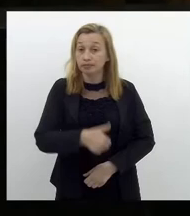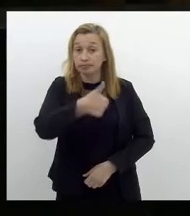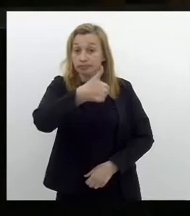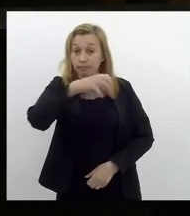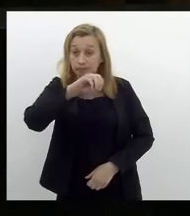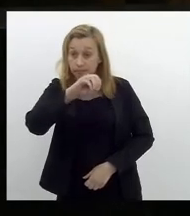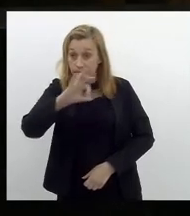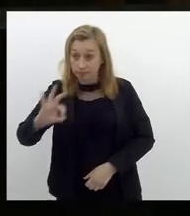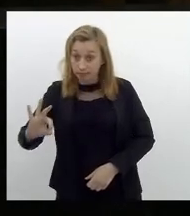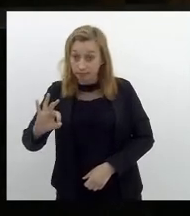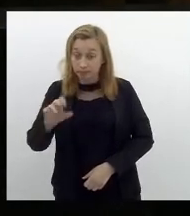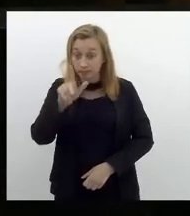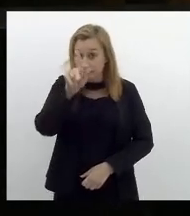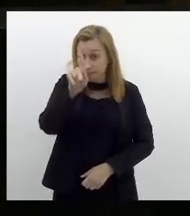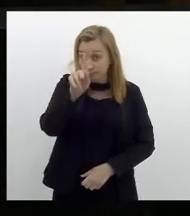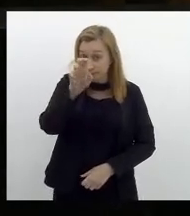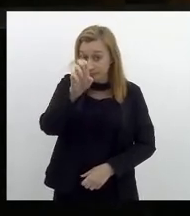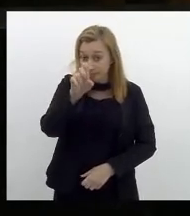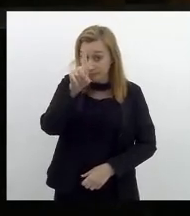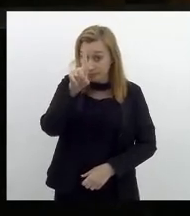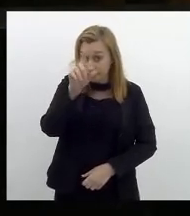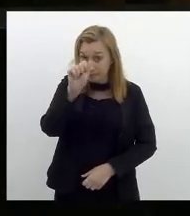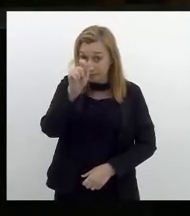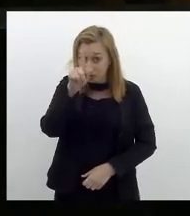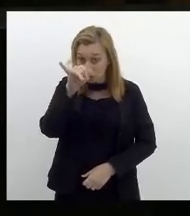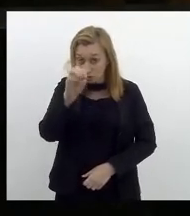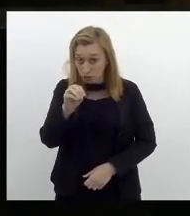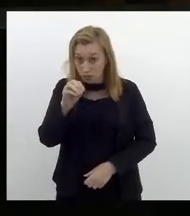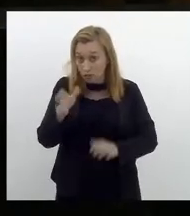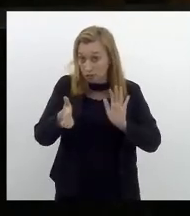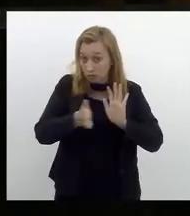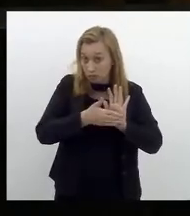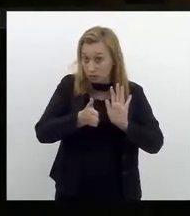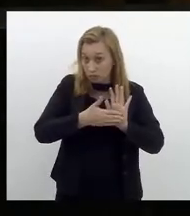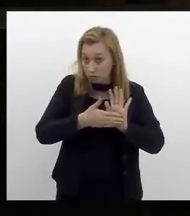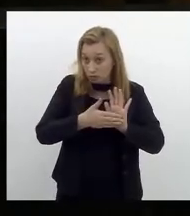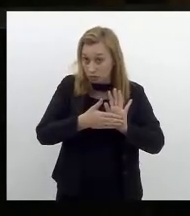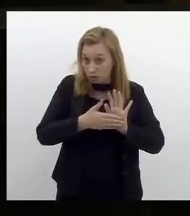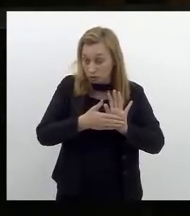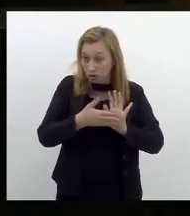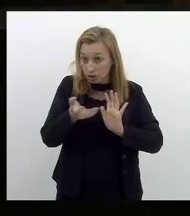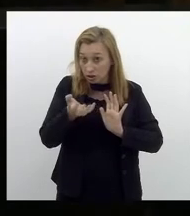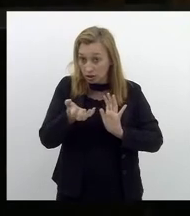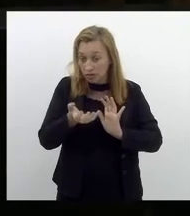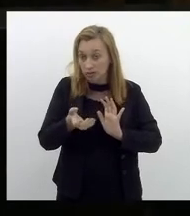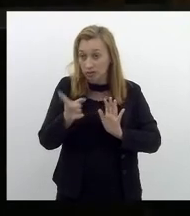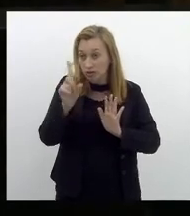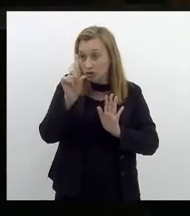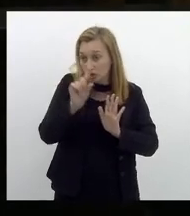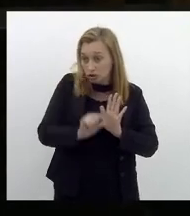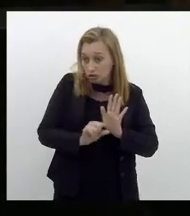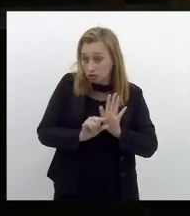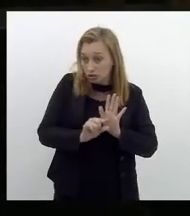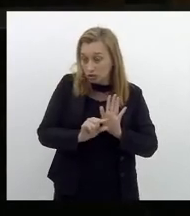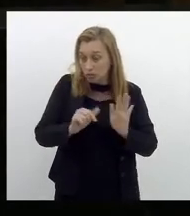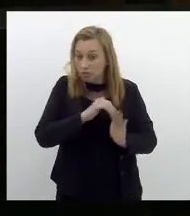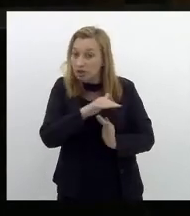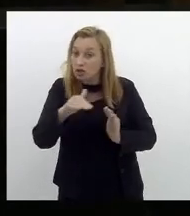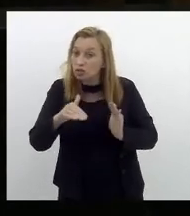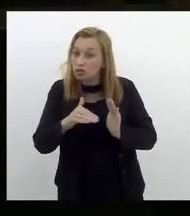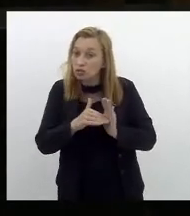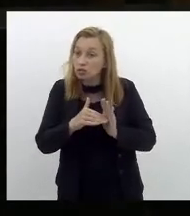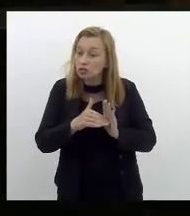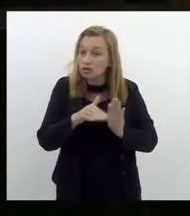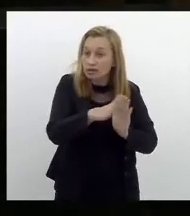100% de pedágio que a proposta original queria foi reduzido para todas as